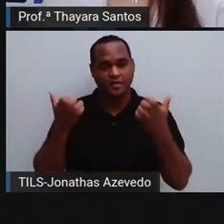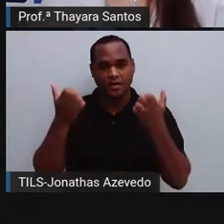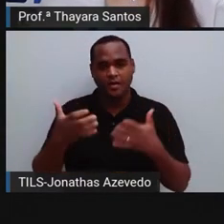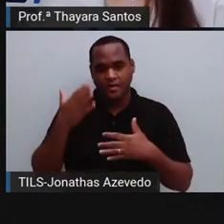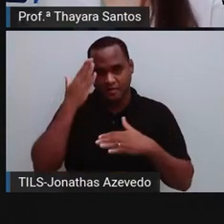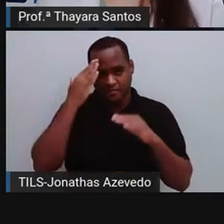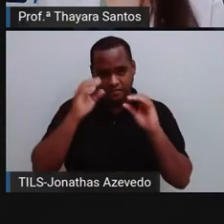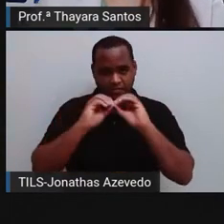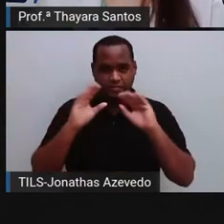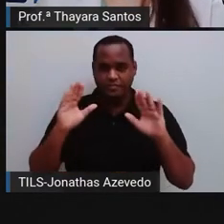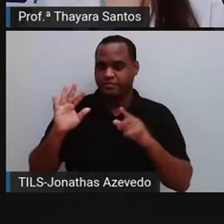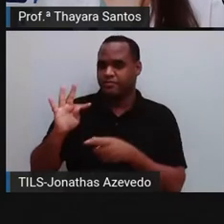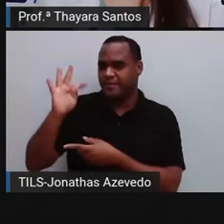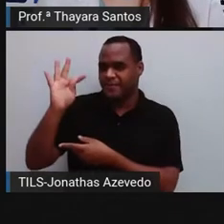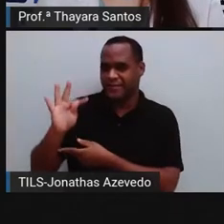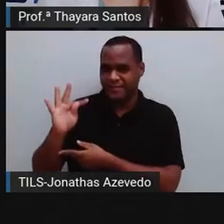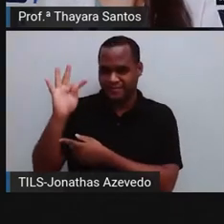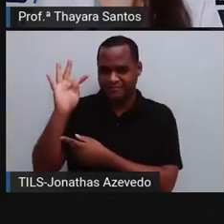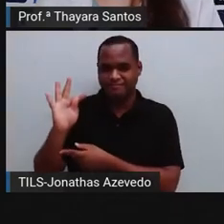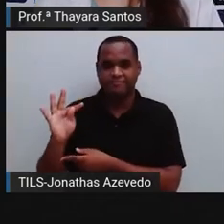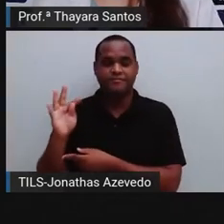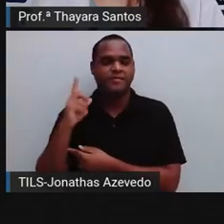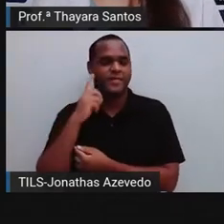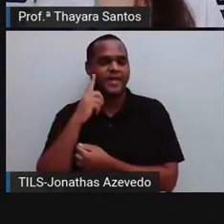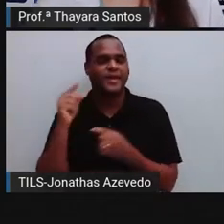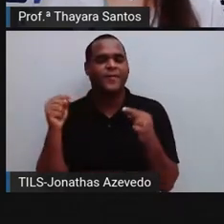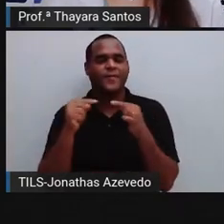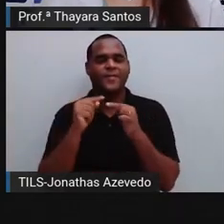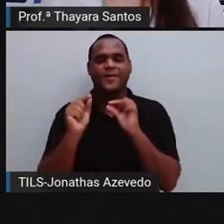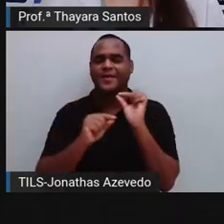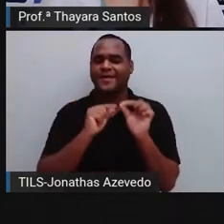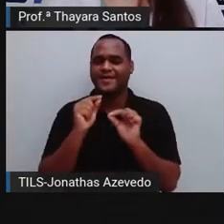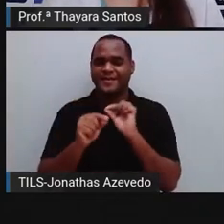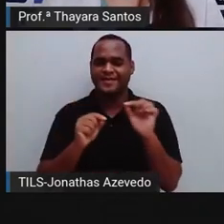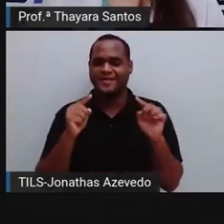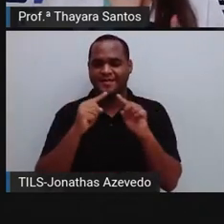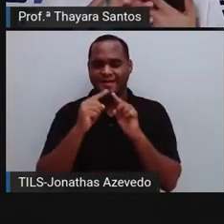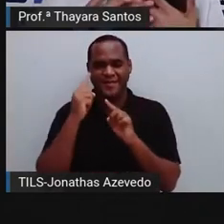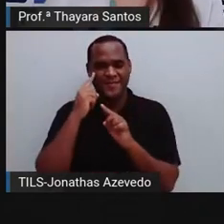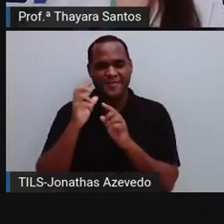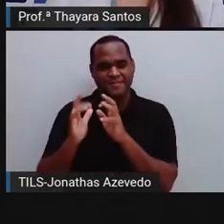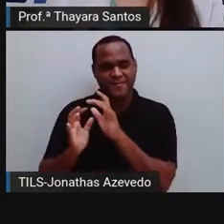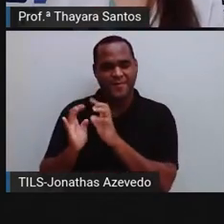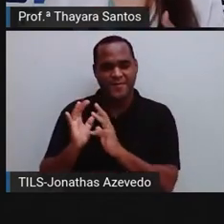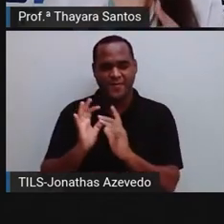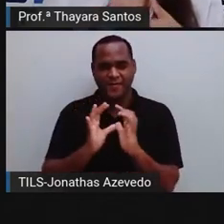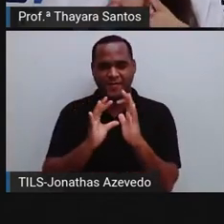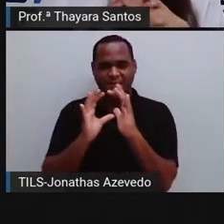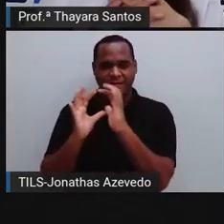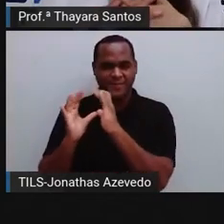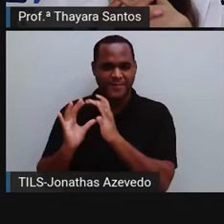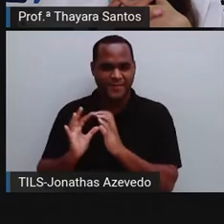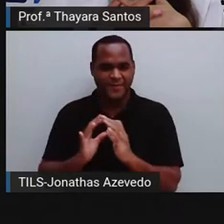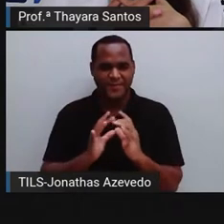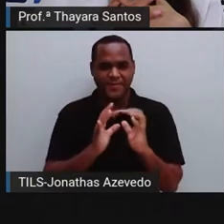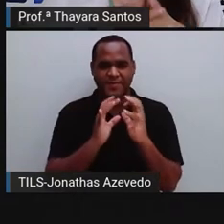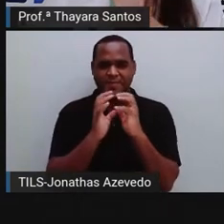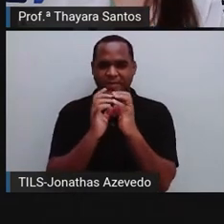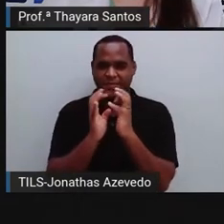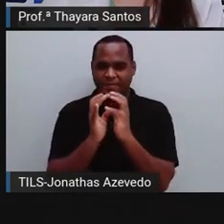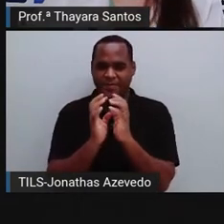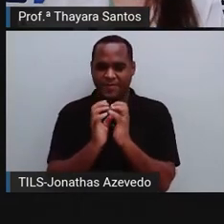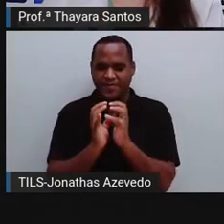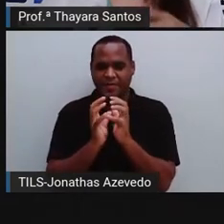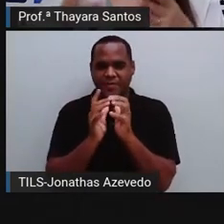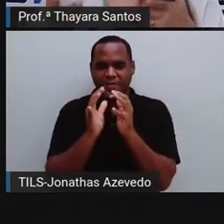Agora vamos entender o que é a temperatura. A temperatura, na verdade, é a movimentação das partículas